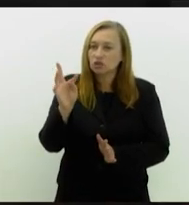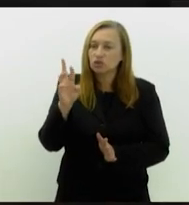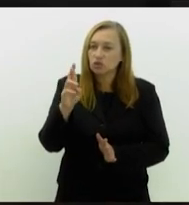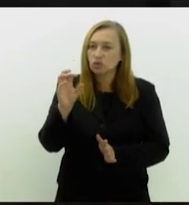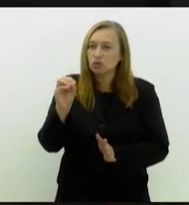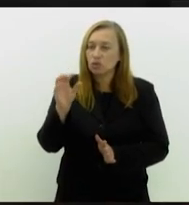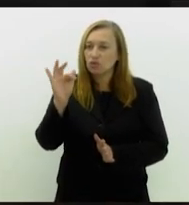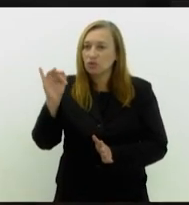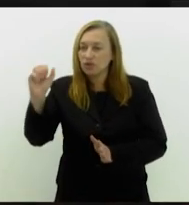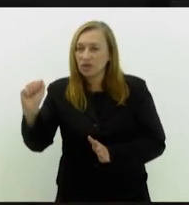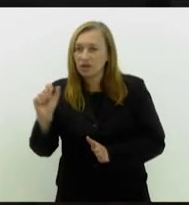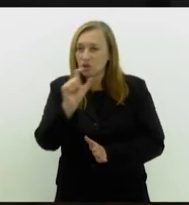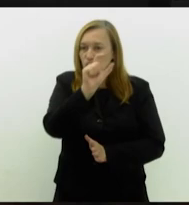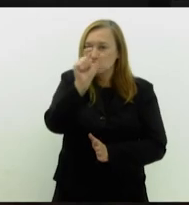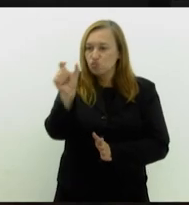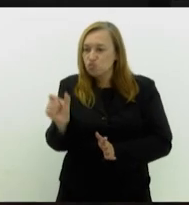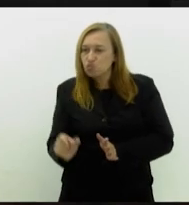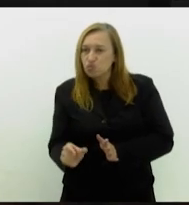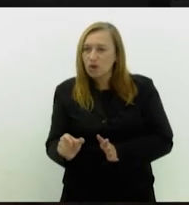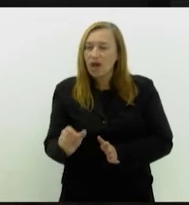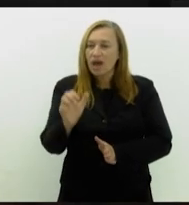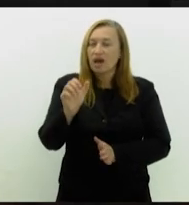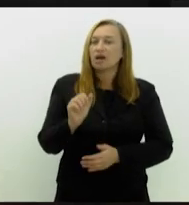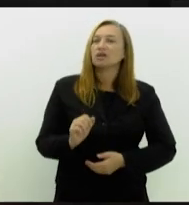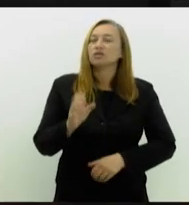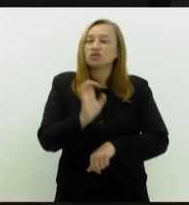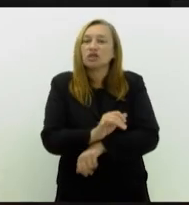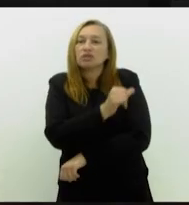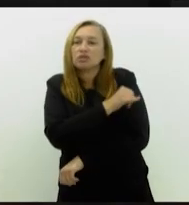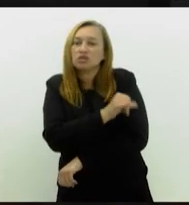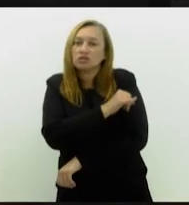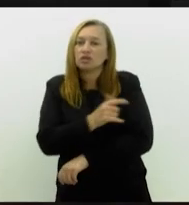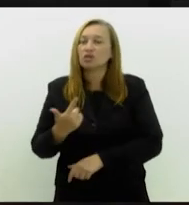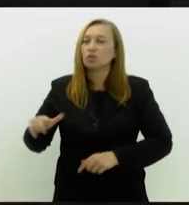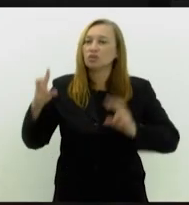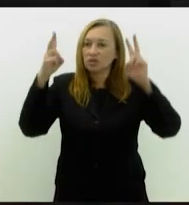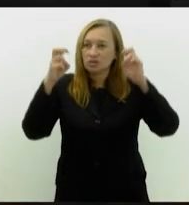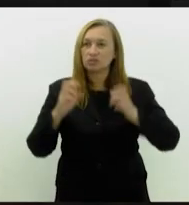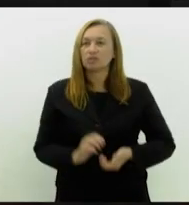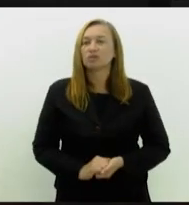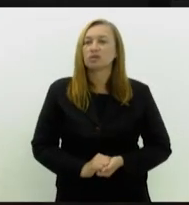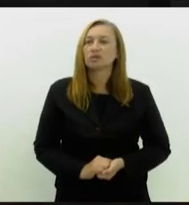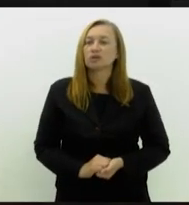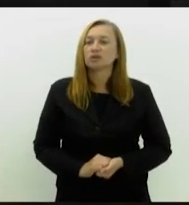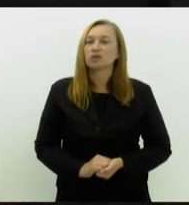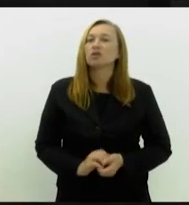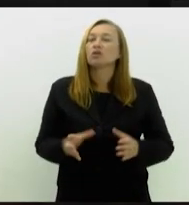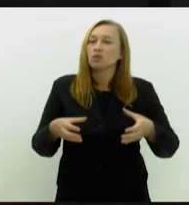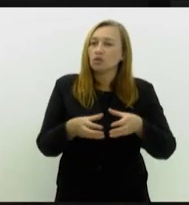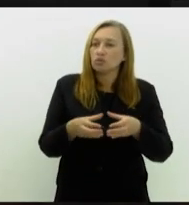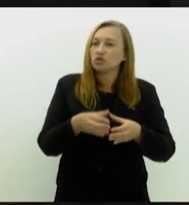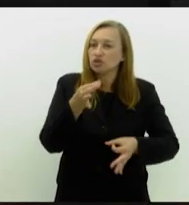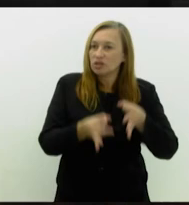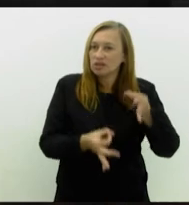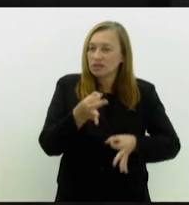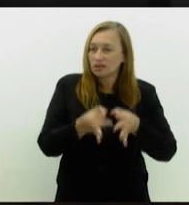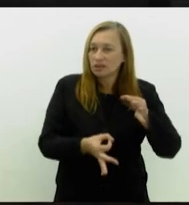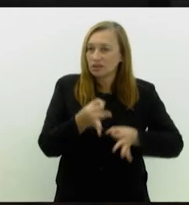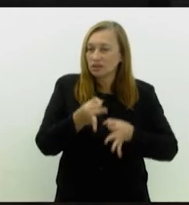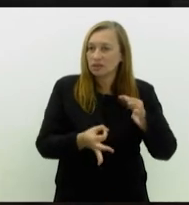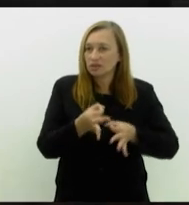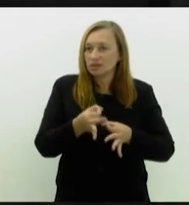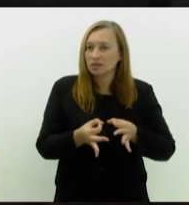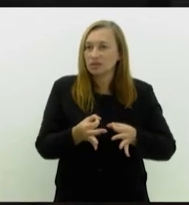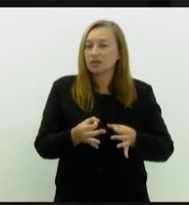espinhal ame no estado do Rio de Janeiro e da outras providências pareceres das comissões de constituição e justiça